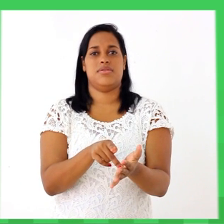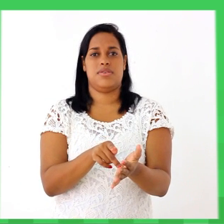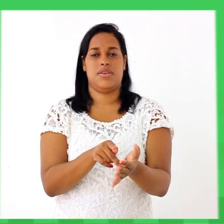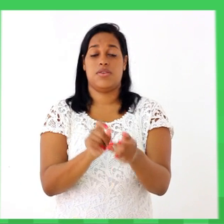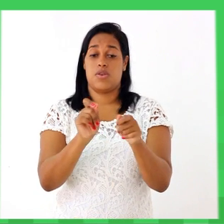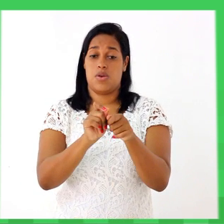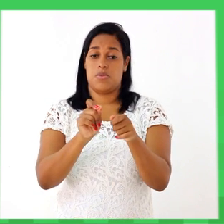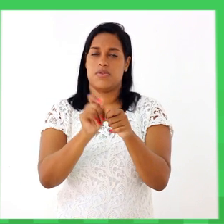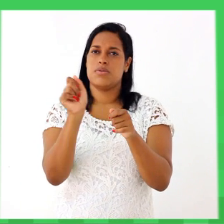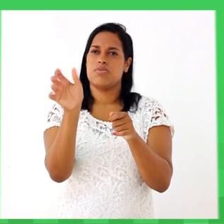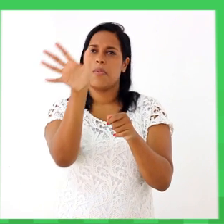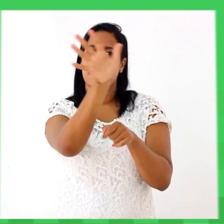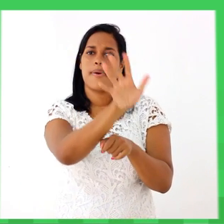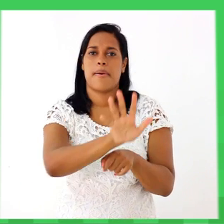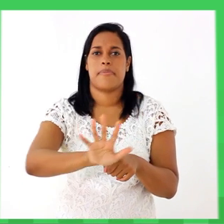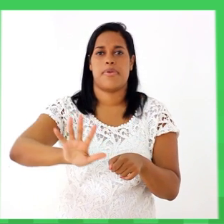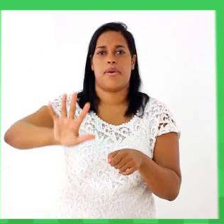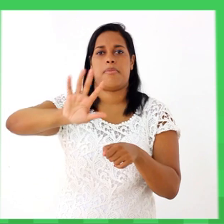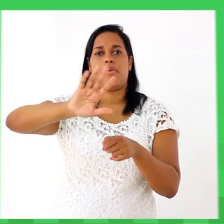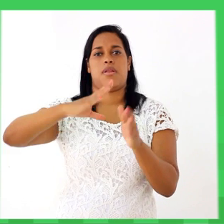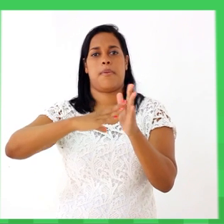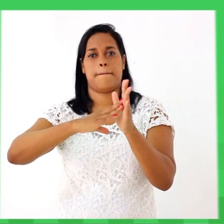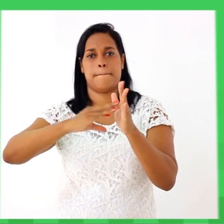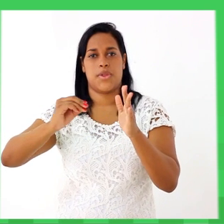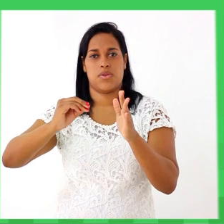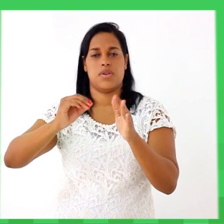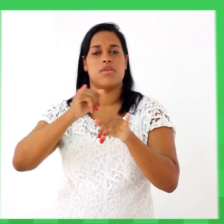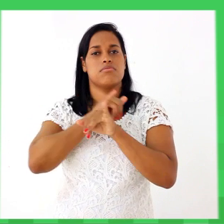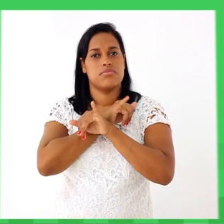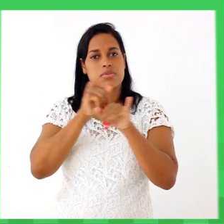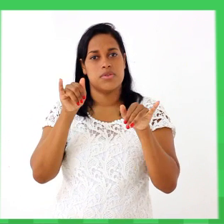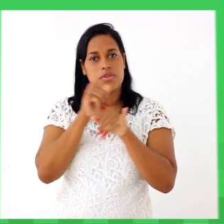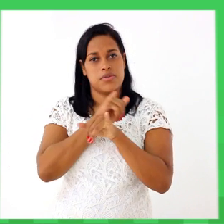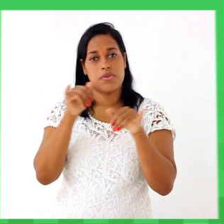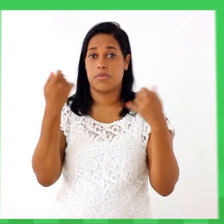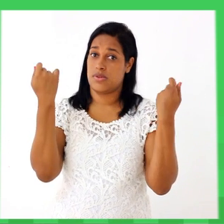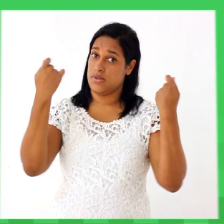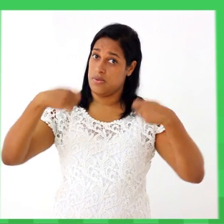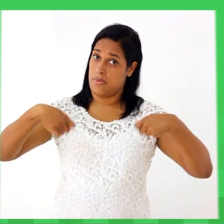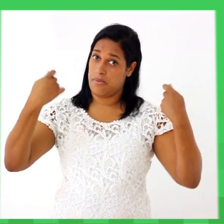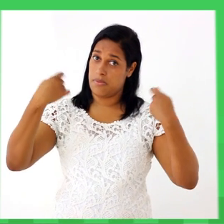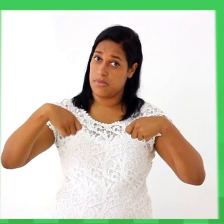um mapeamento do modelo de dados, nesse caso, nós deveremos